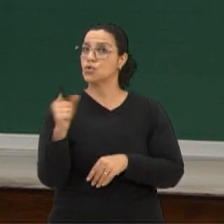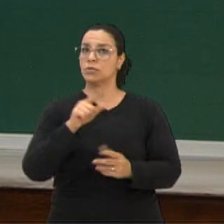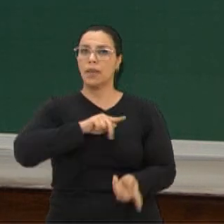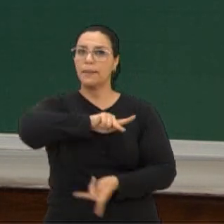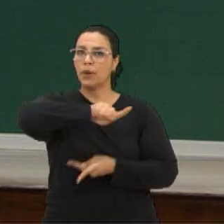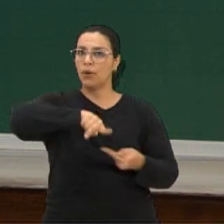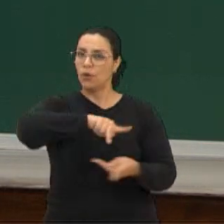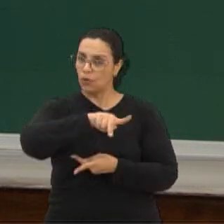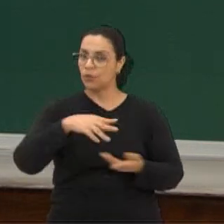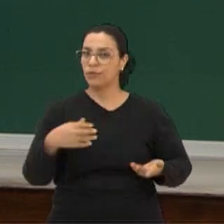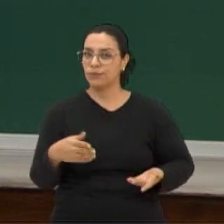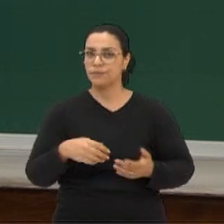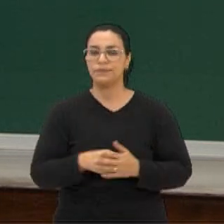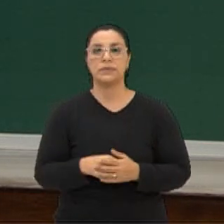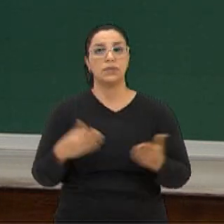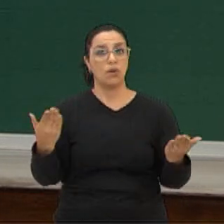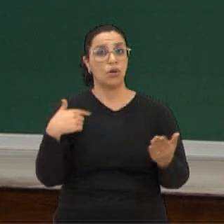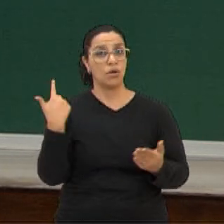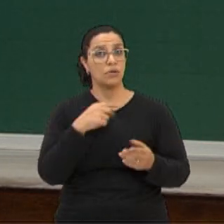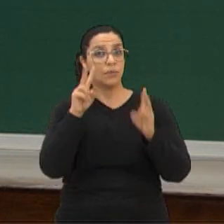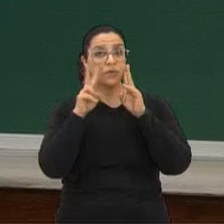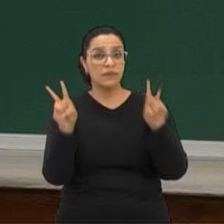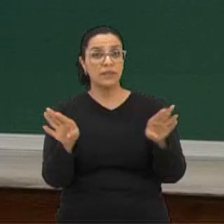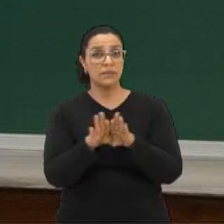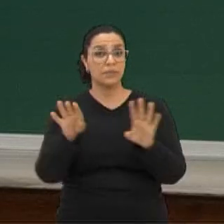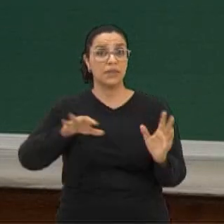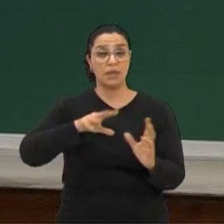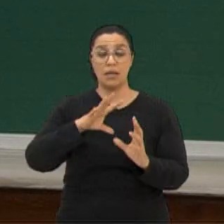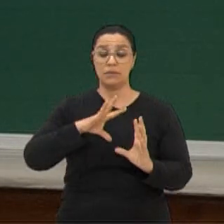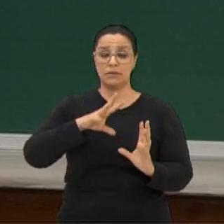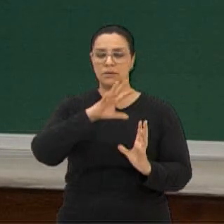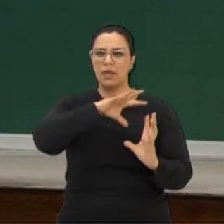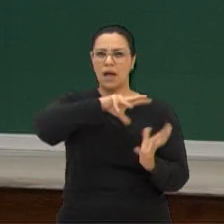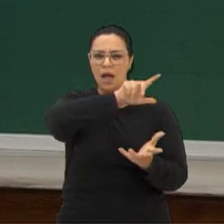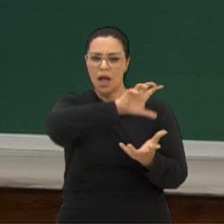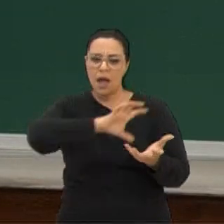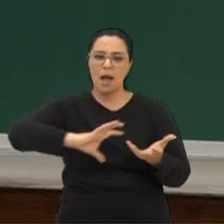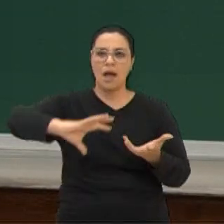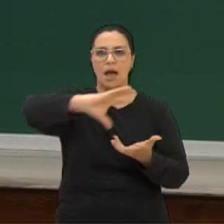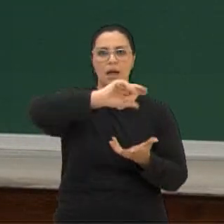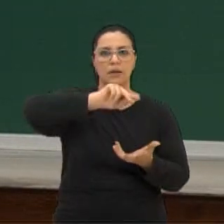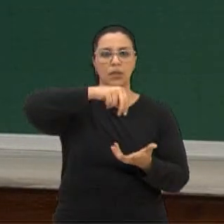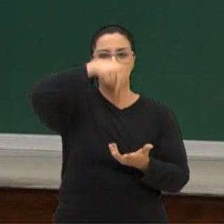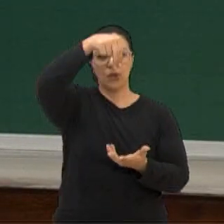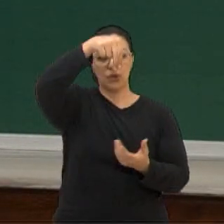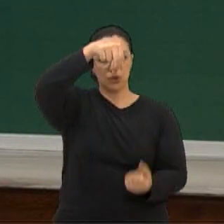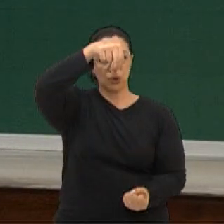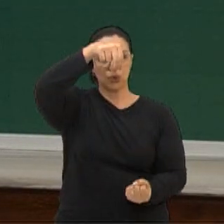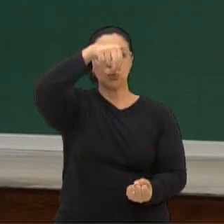as áreas polares. Haja vista que são áreas polares norte e polar sul,